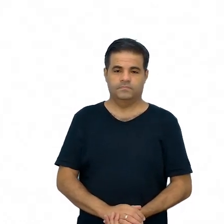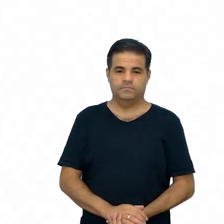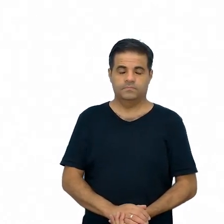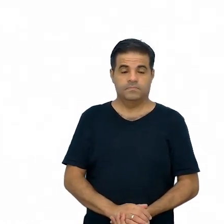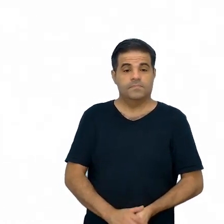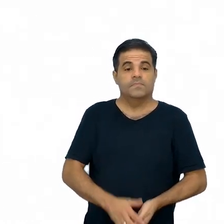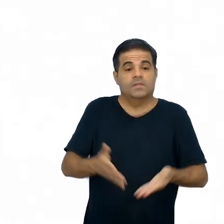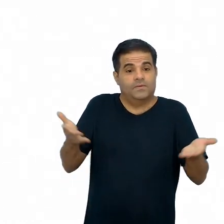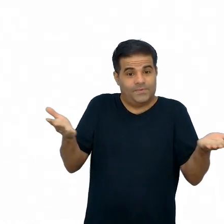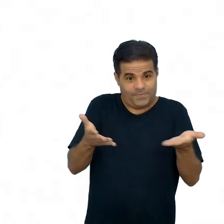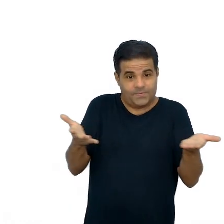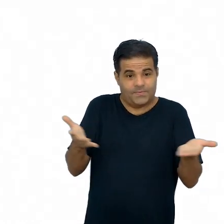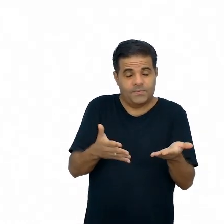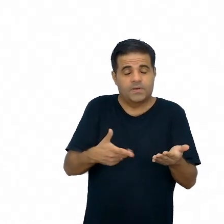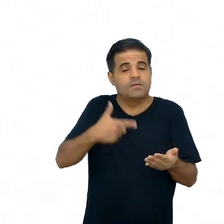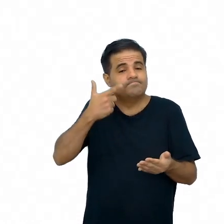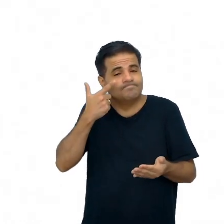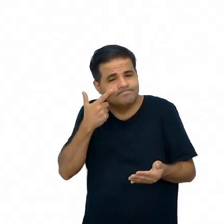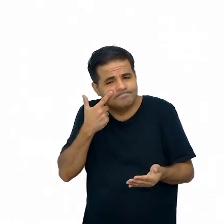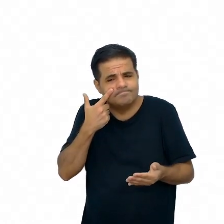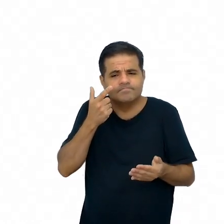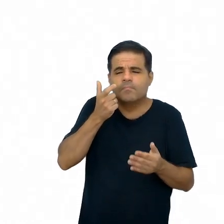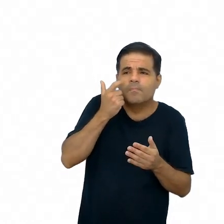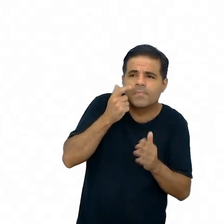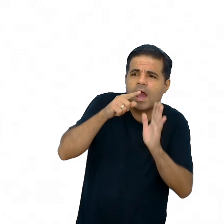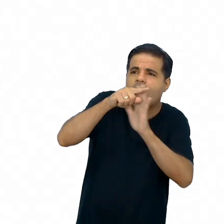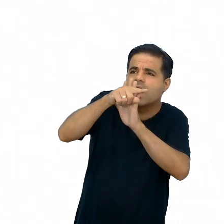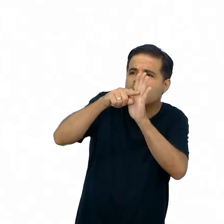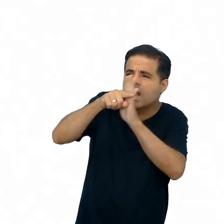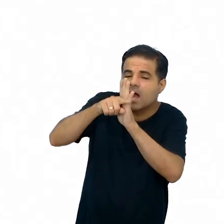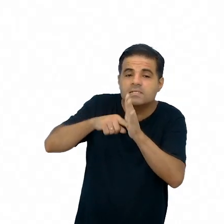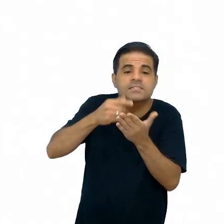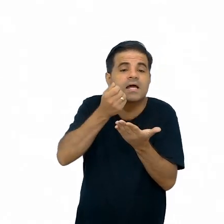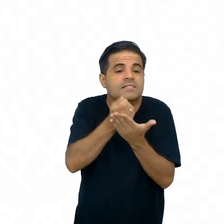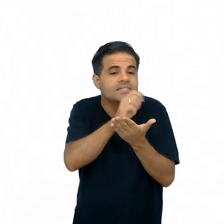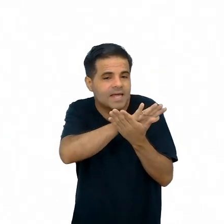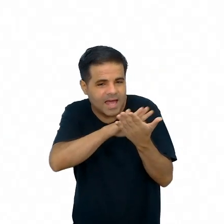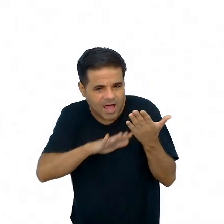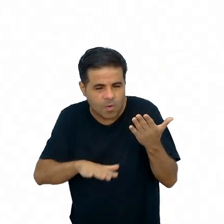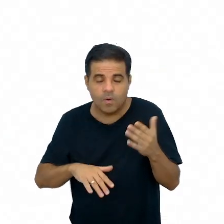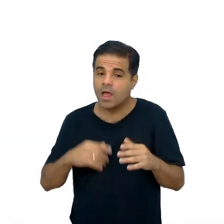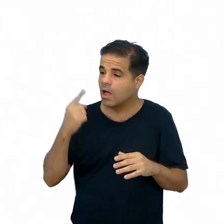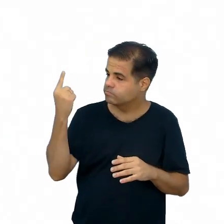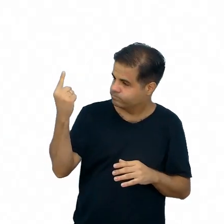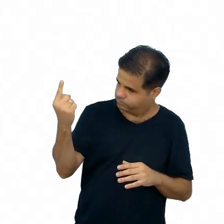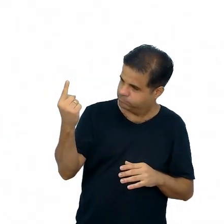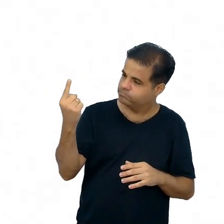Então, vamos lá, vamos fazer uma análise aí das aulas. A aula